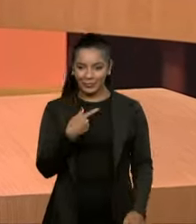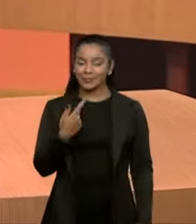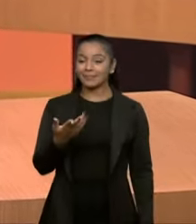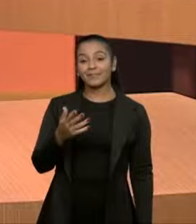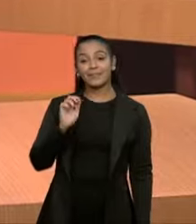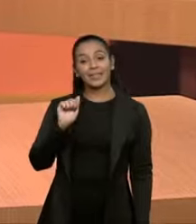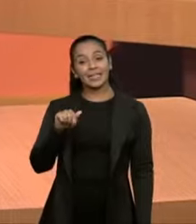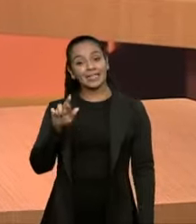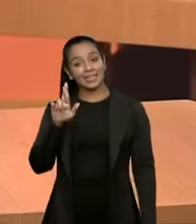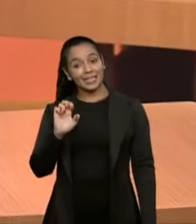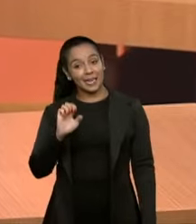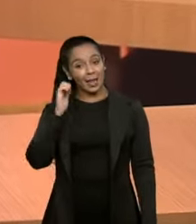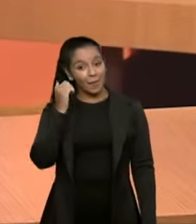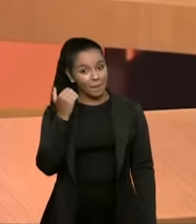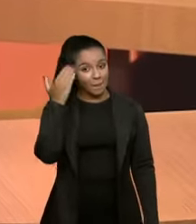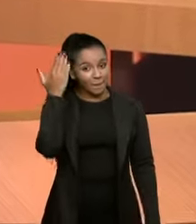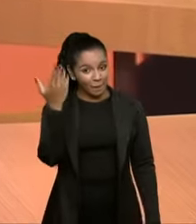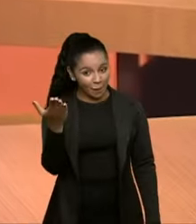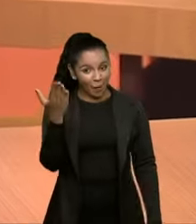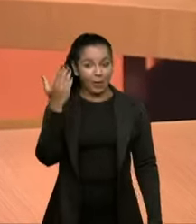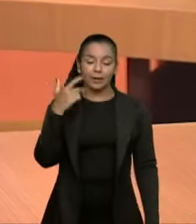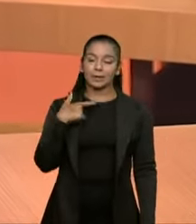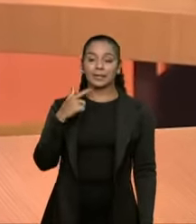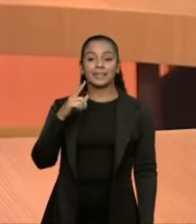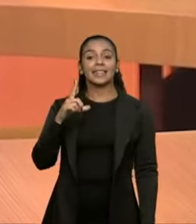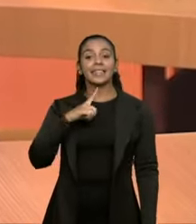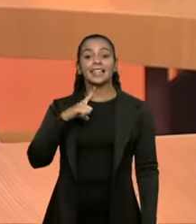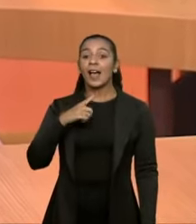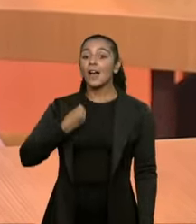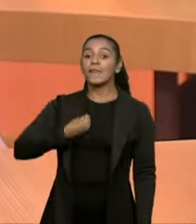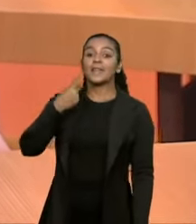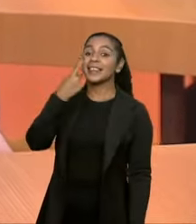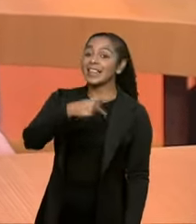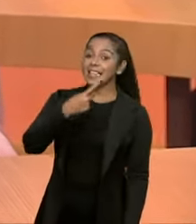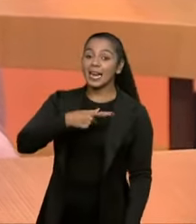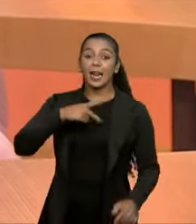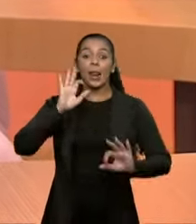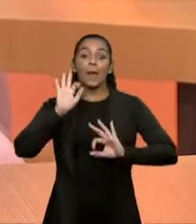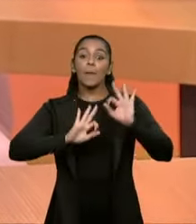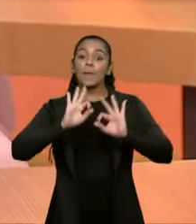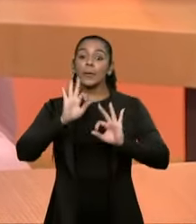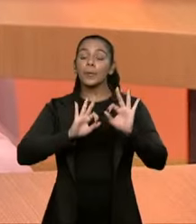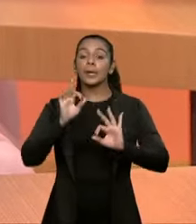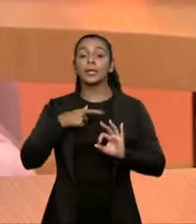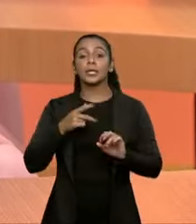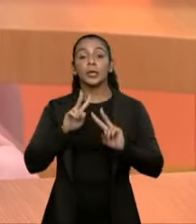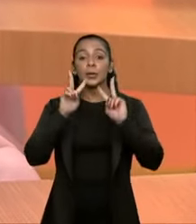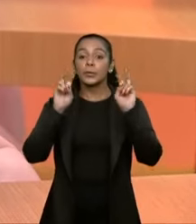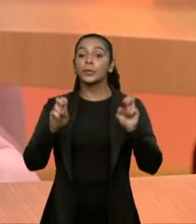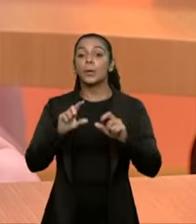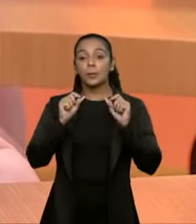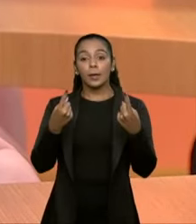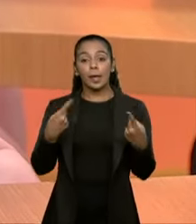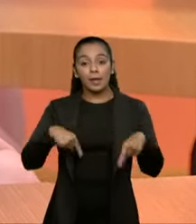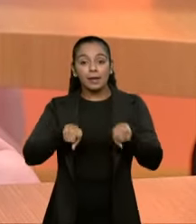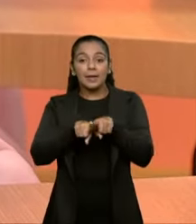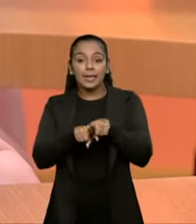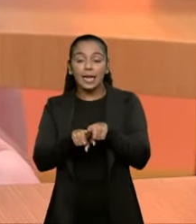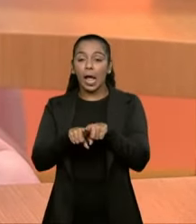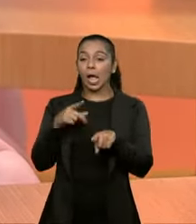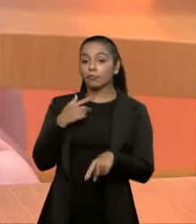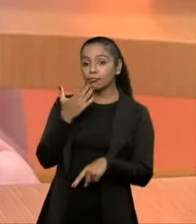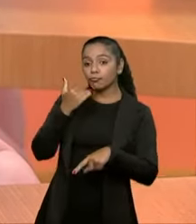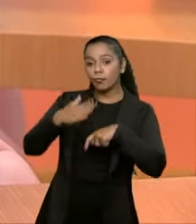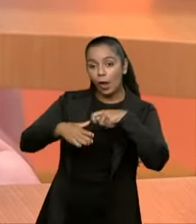André tá lá fora com o projeto, aliás, lá fora não, ele tá na vida dele com um projeto ligado ao entretenimento e à gastronomia. E a gente vai